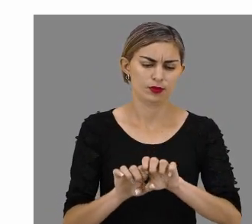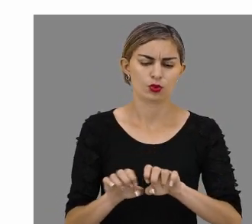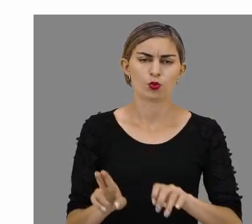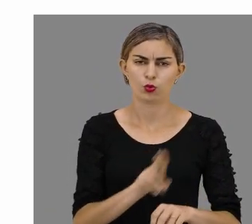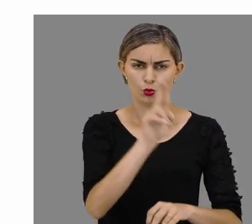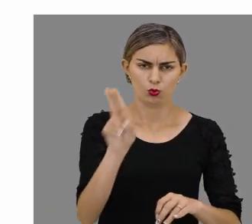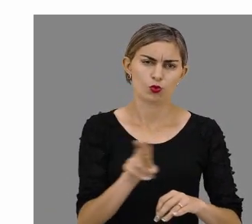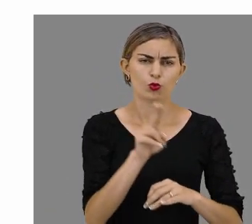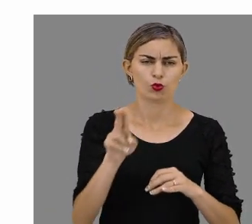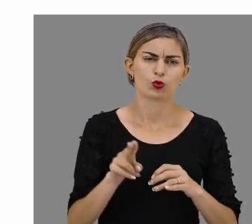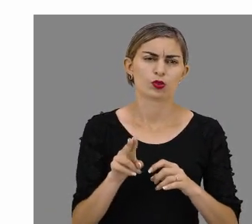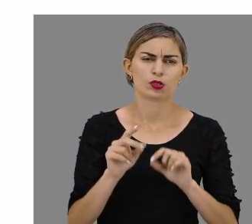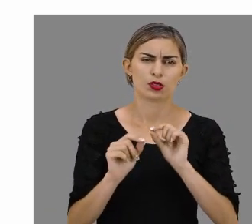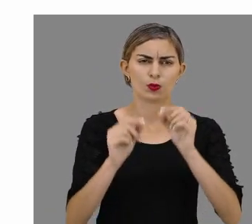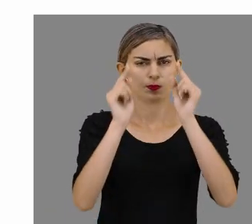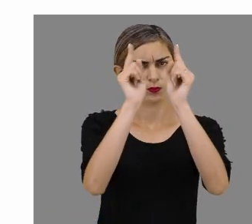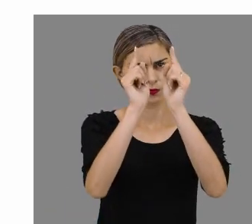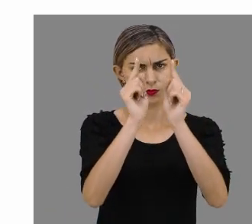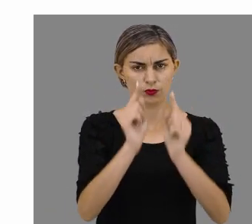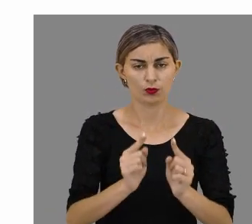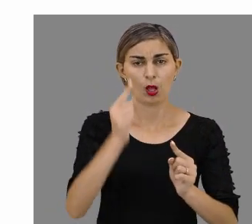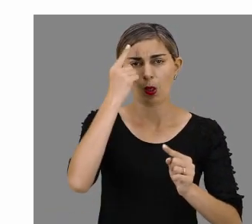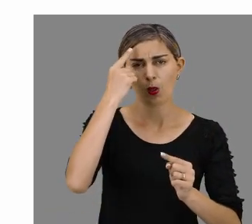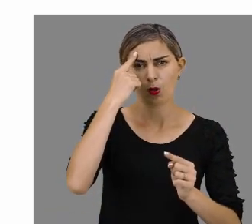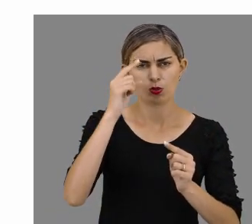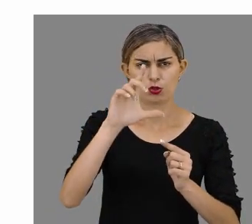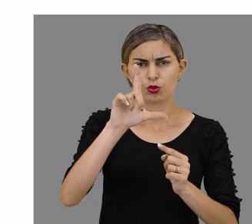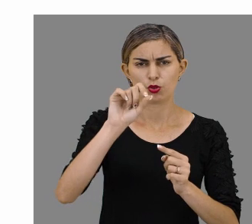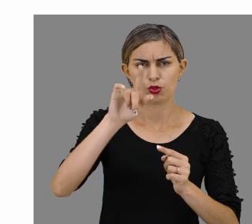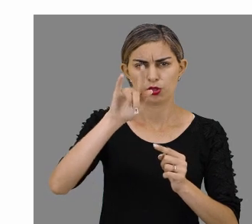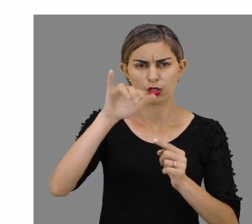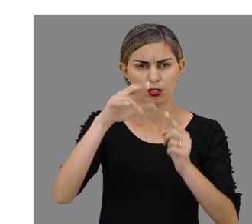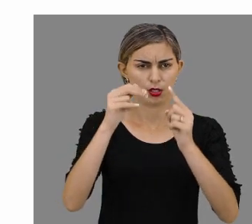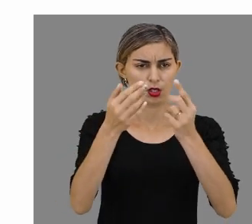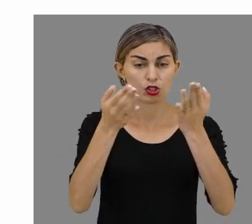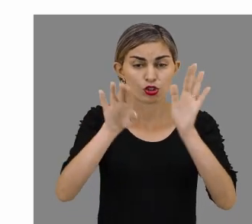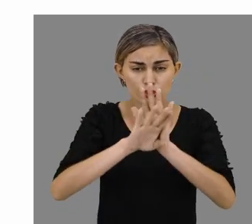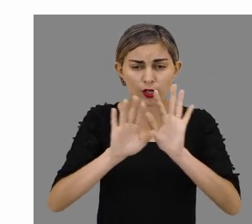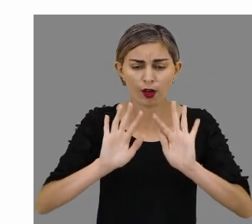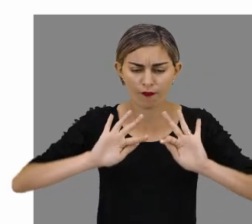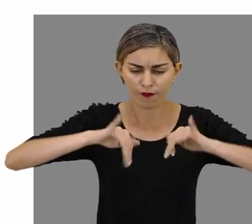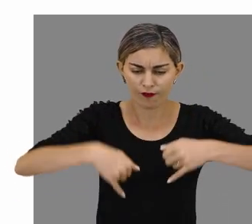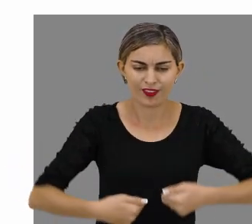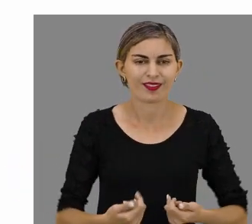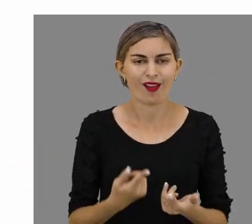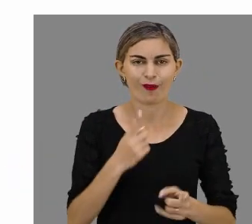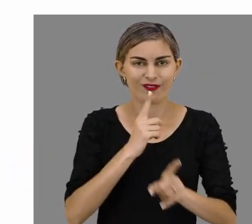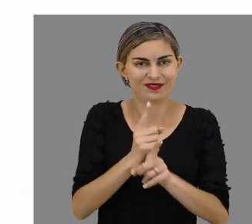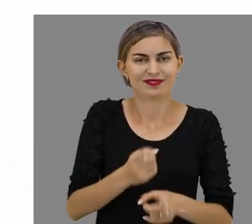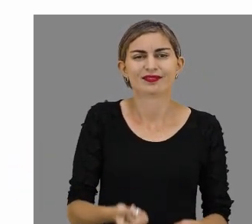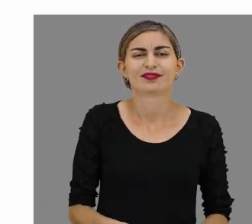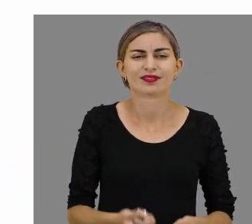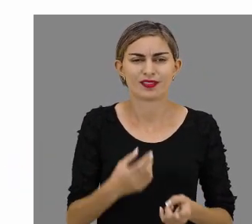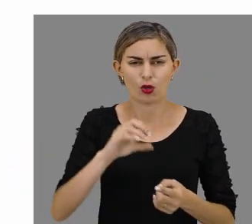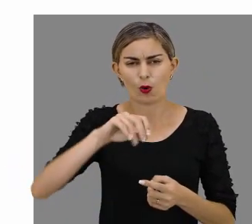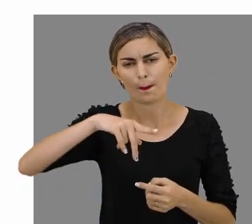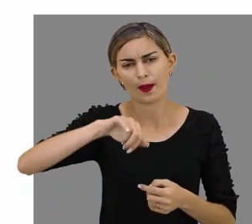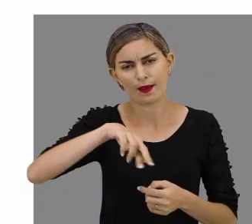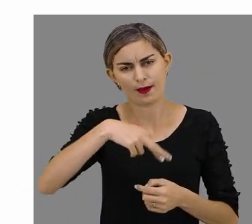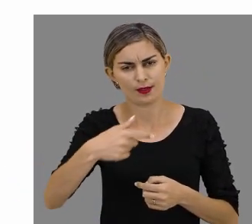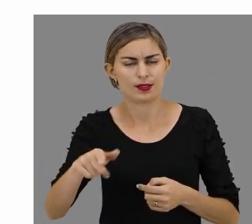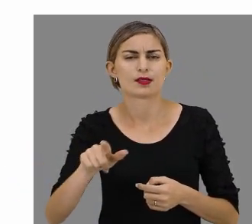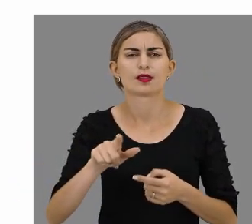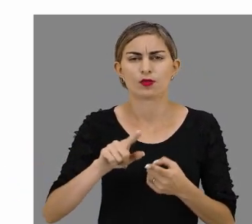utiliza-se do mecanismo de sequência lógica para se chegar a um objetivo final, pois são as